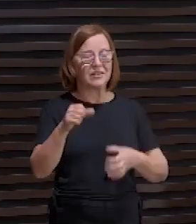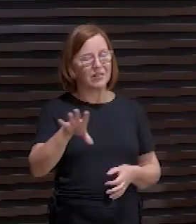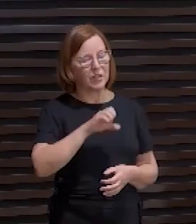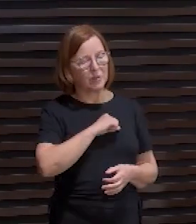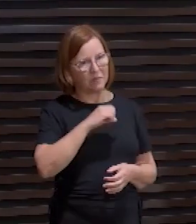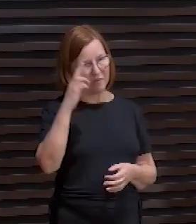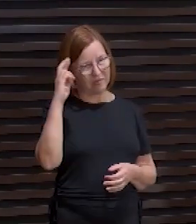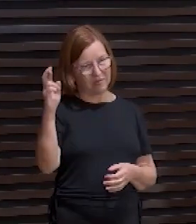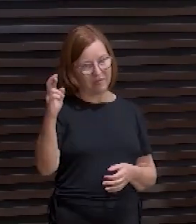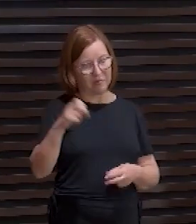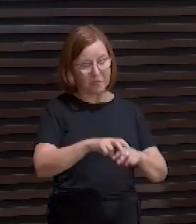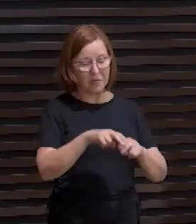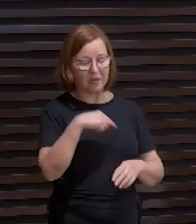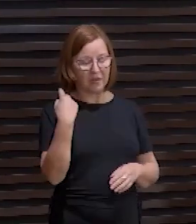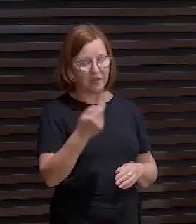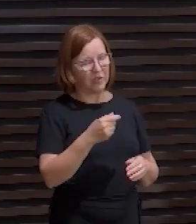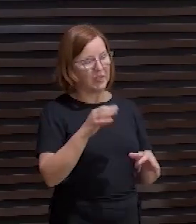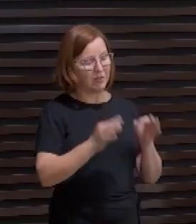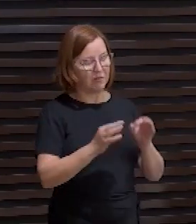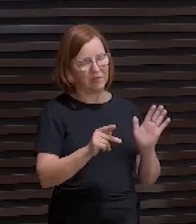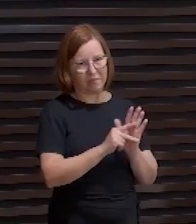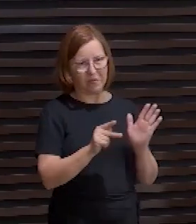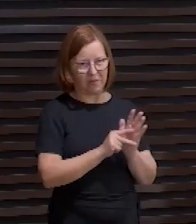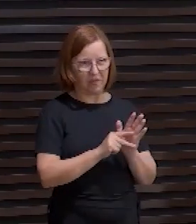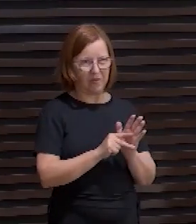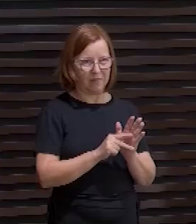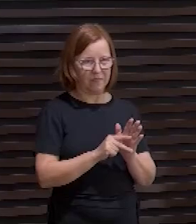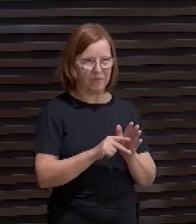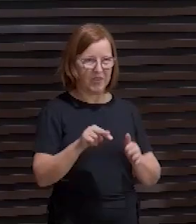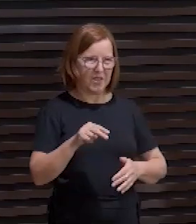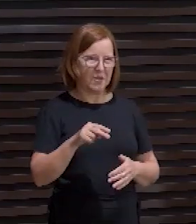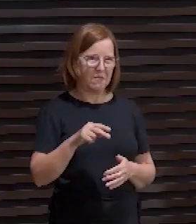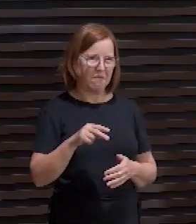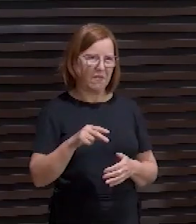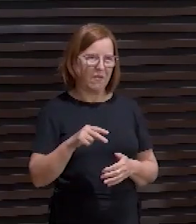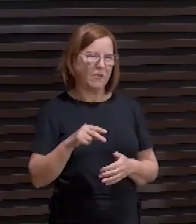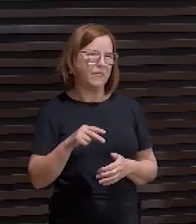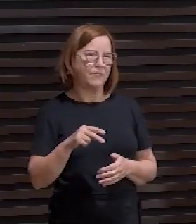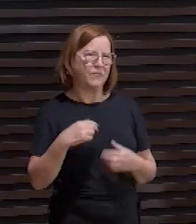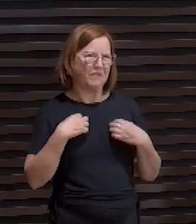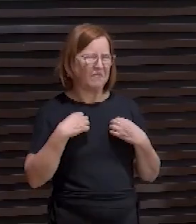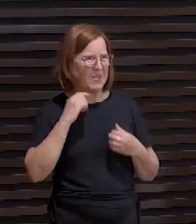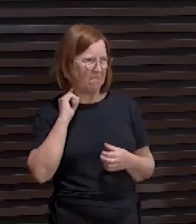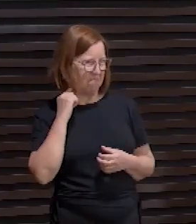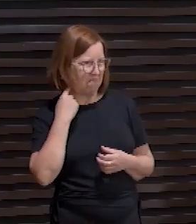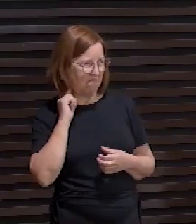A nossa justiça própria são trapos de imundícia, trapos de menstruação. É o que a palavra nos fala, queridos.